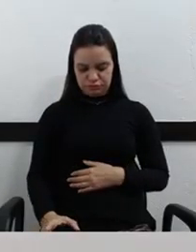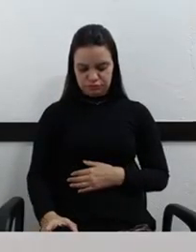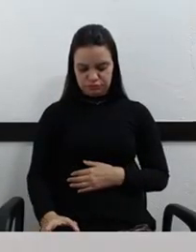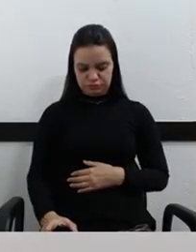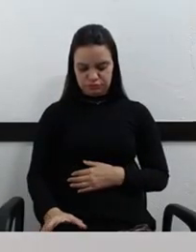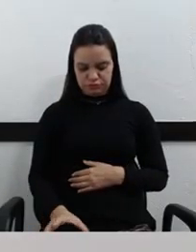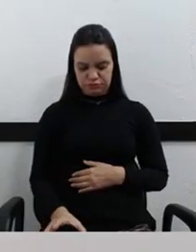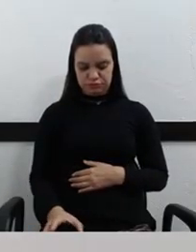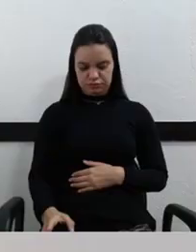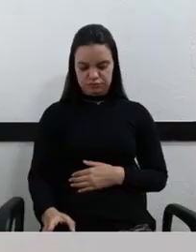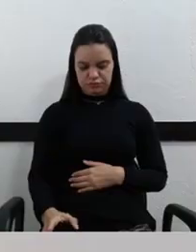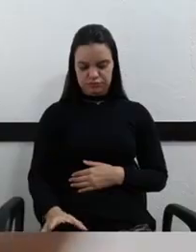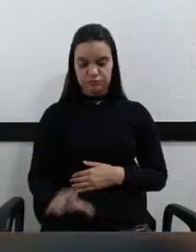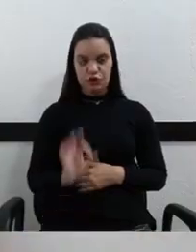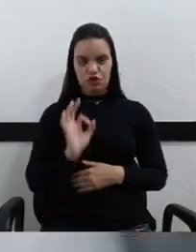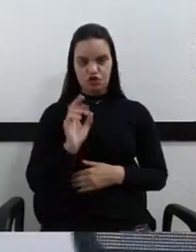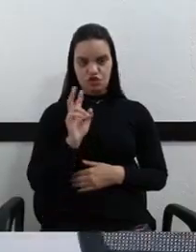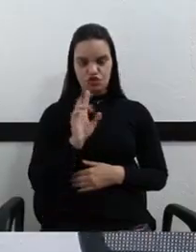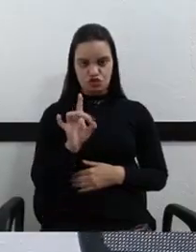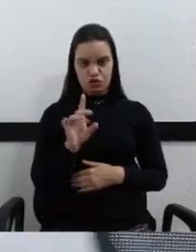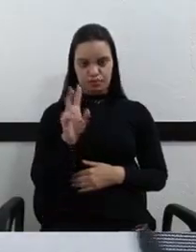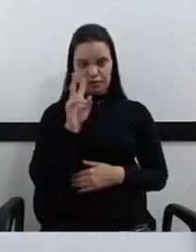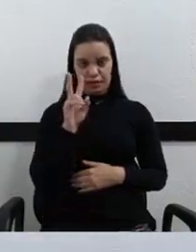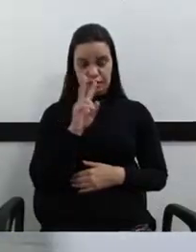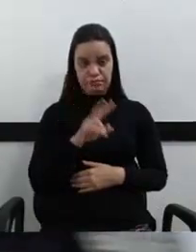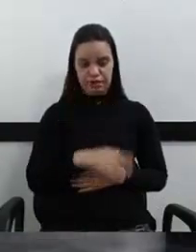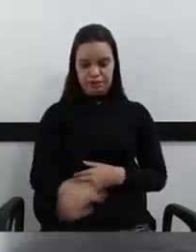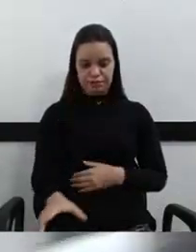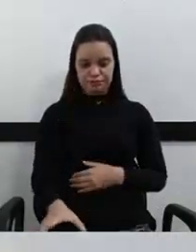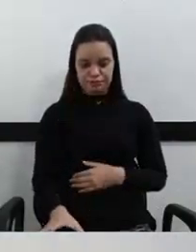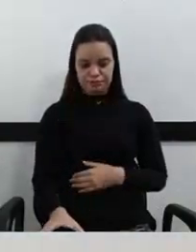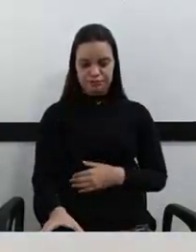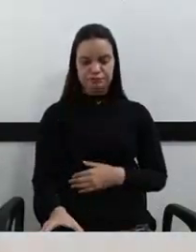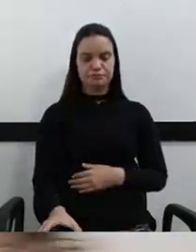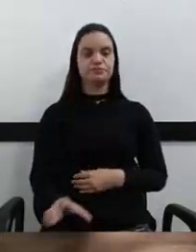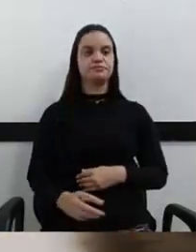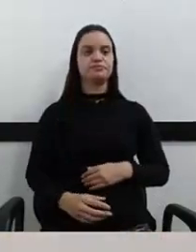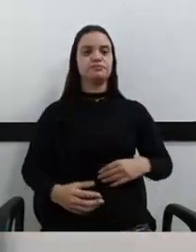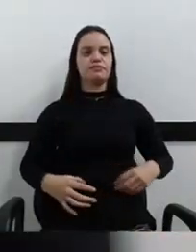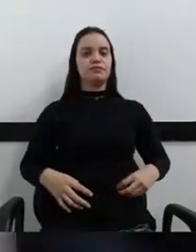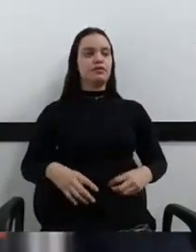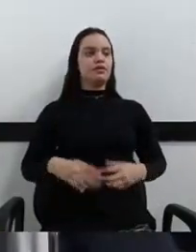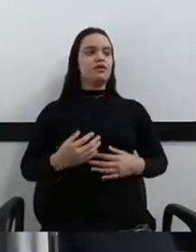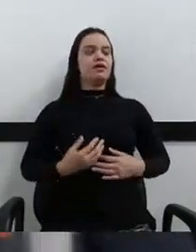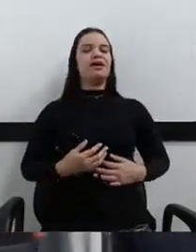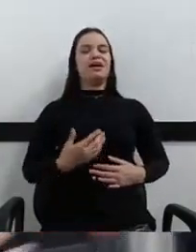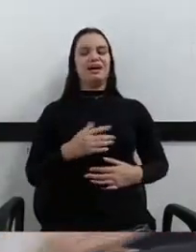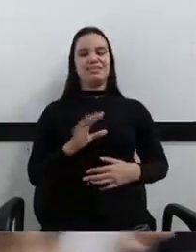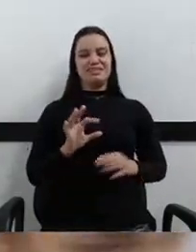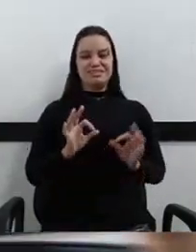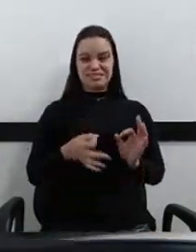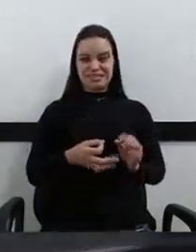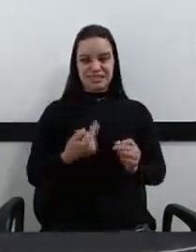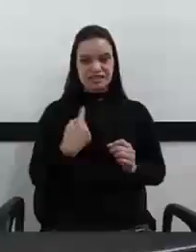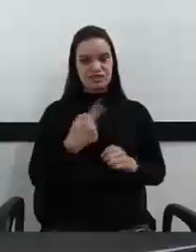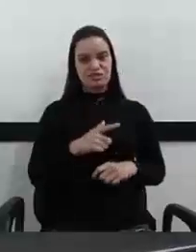concordo com tudo que você falou aí. O cenário é de incerteza. Dentro desse cenário